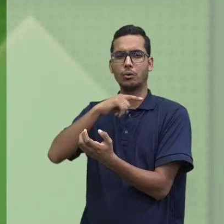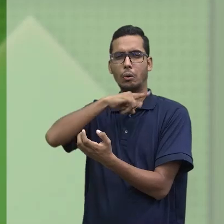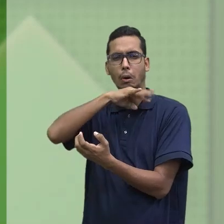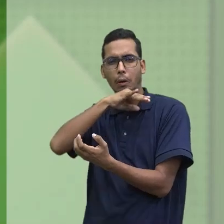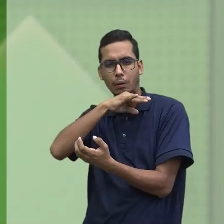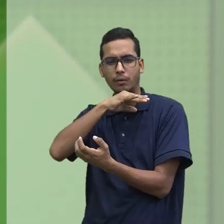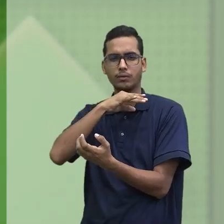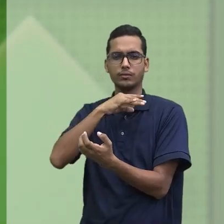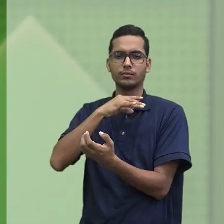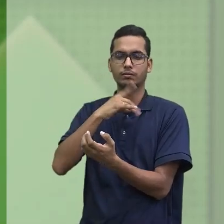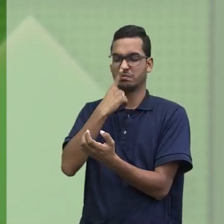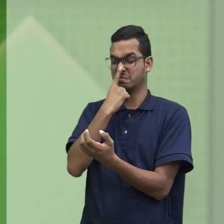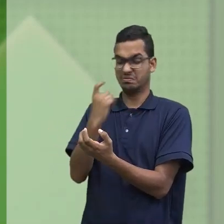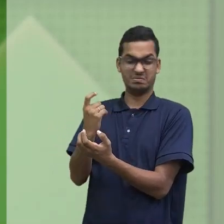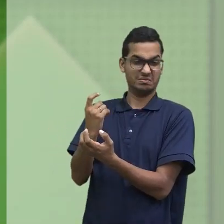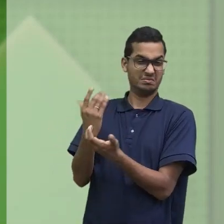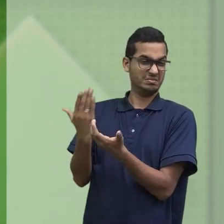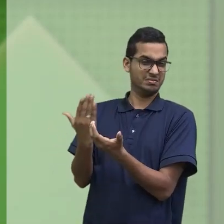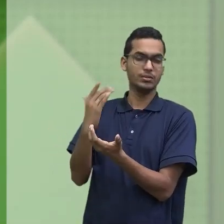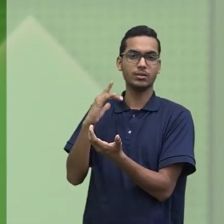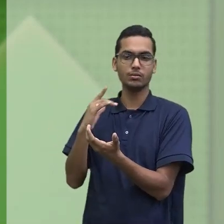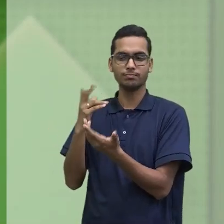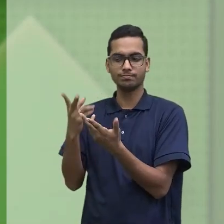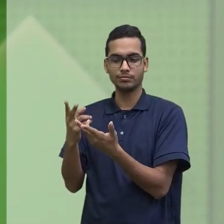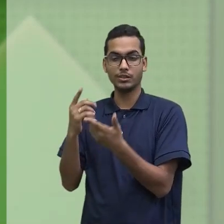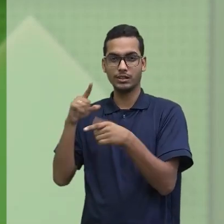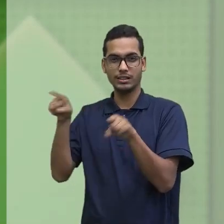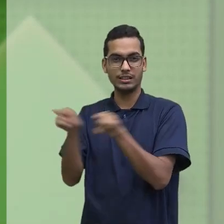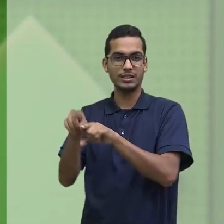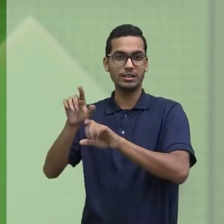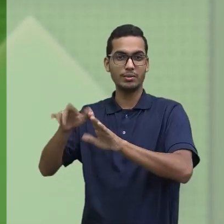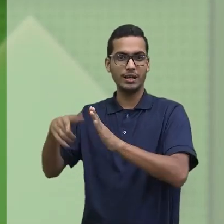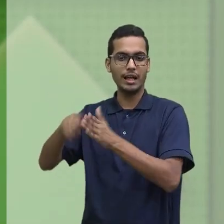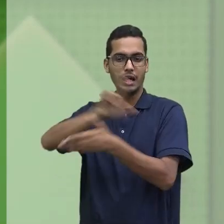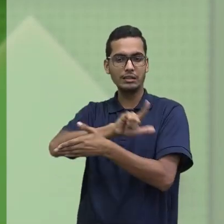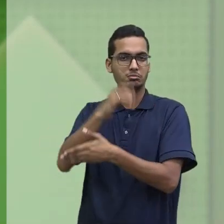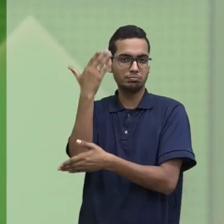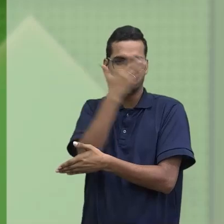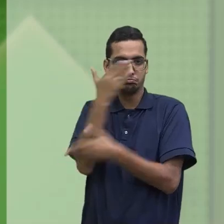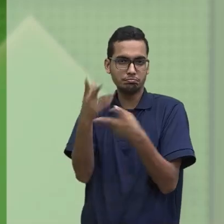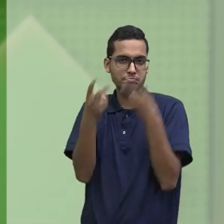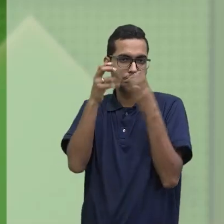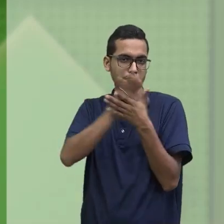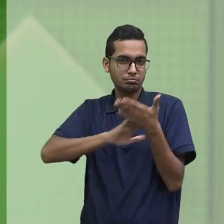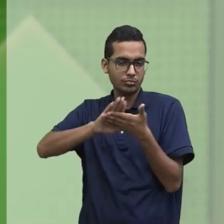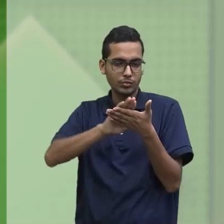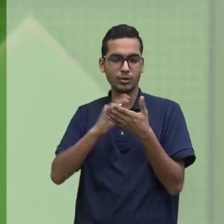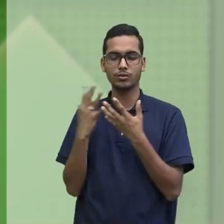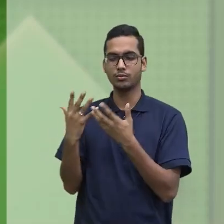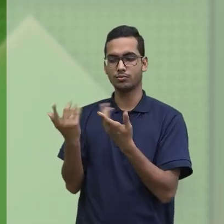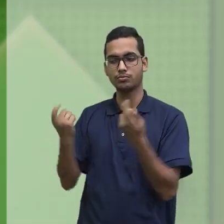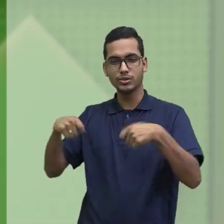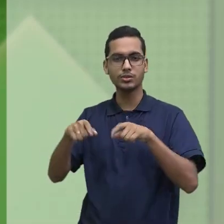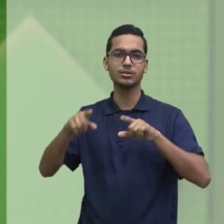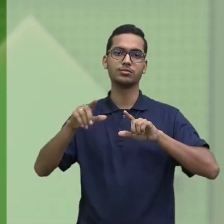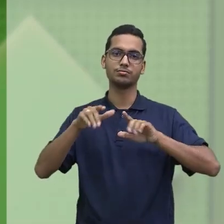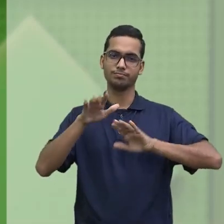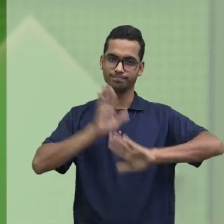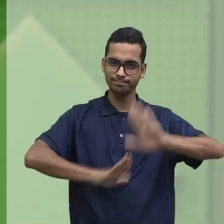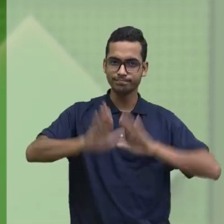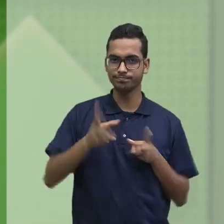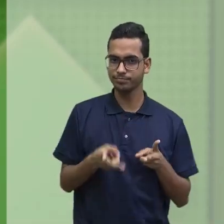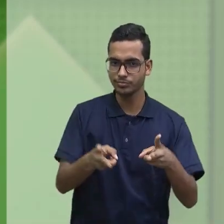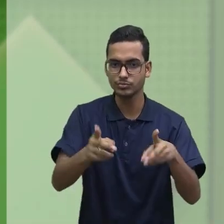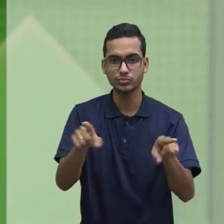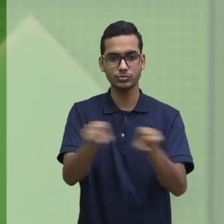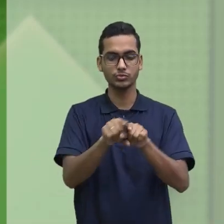nem percebe. Então esse controle ele precisa, né, ser realizado para aqueles alimentos que passam então por um